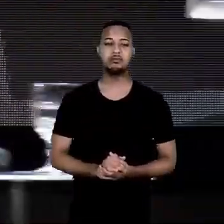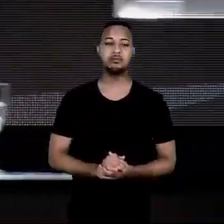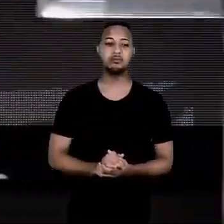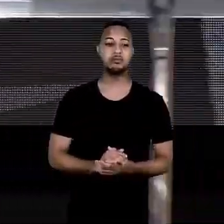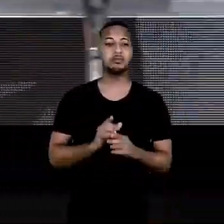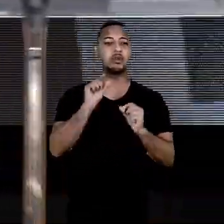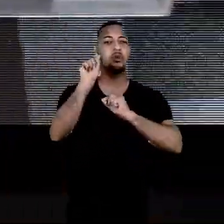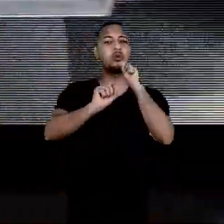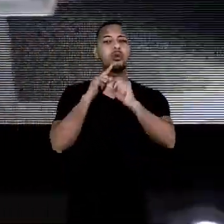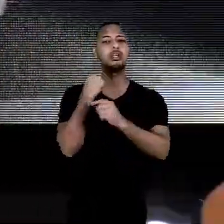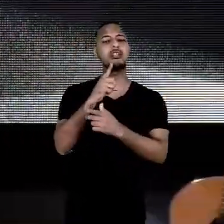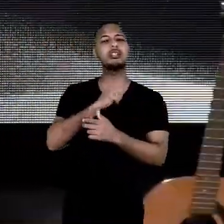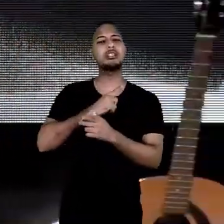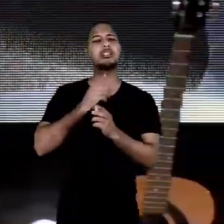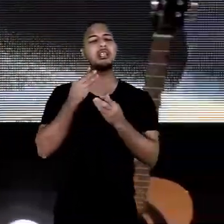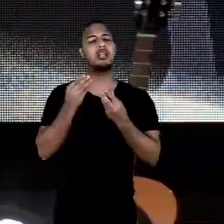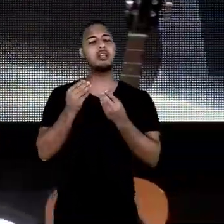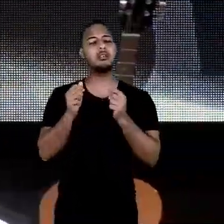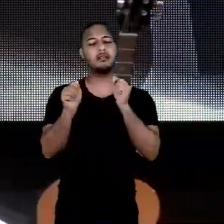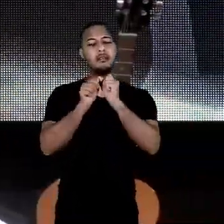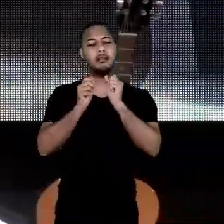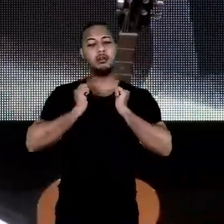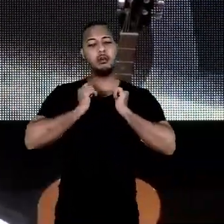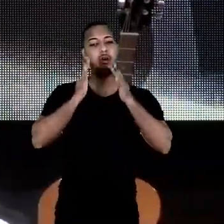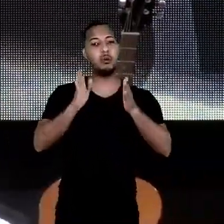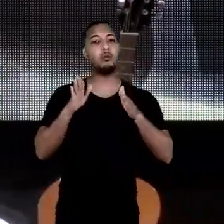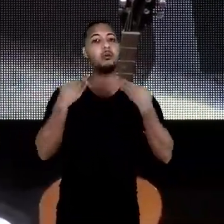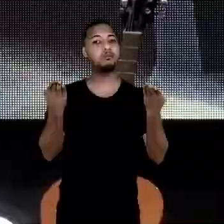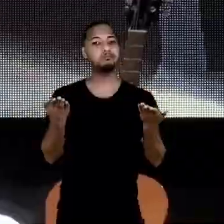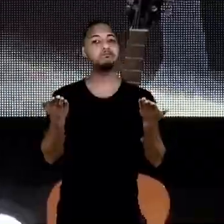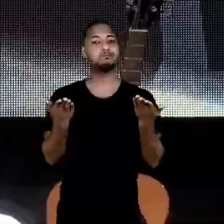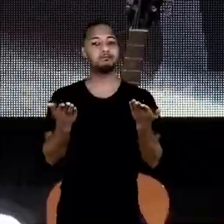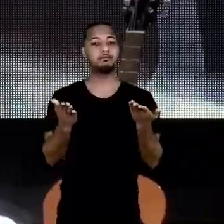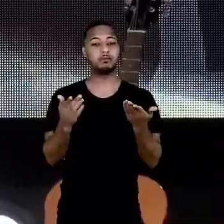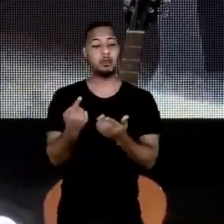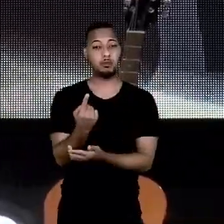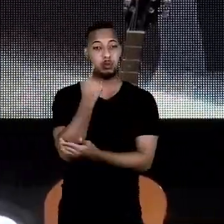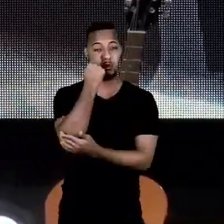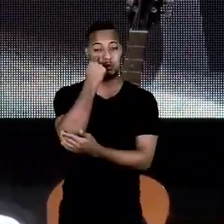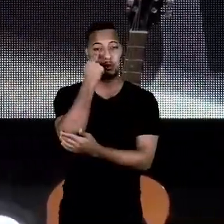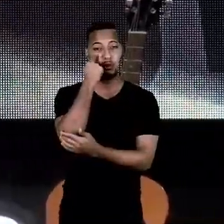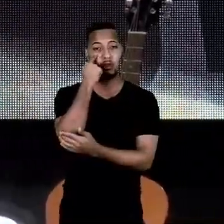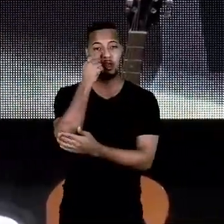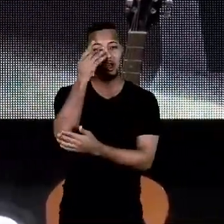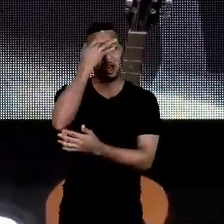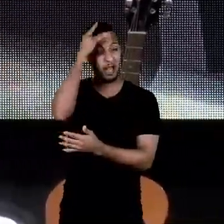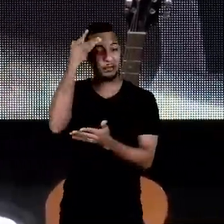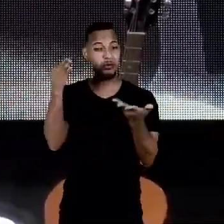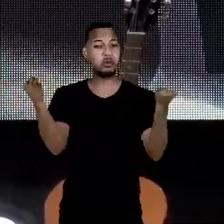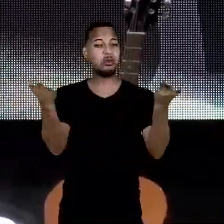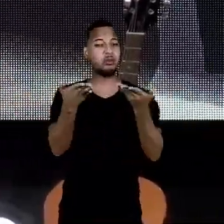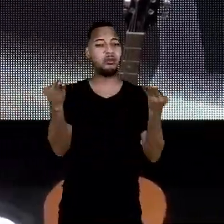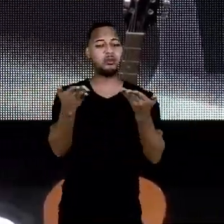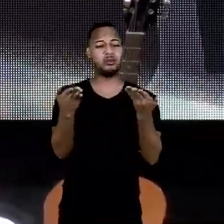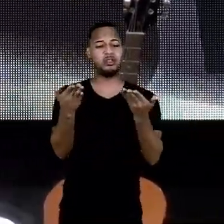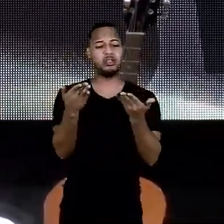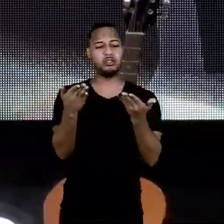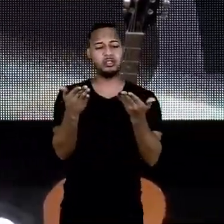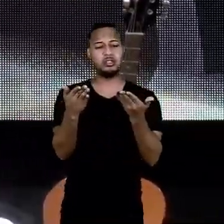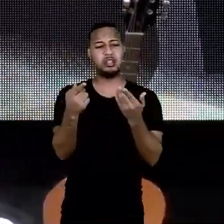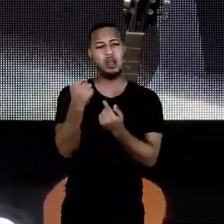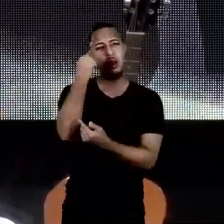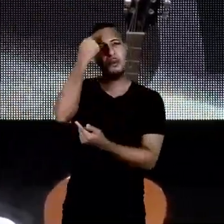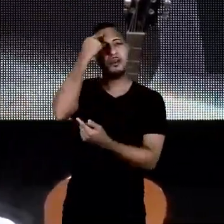E o que a gente tem feito? Por isso que, escuta, as pessoas hoje estão achando que